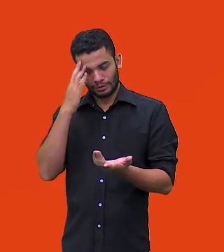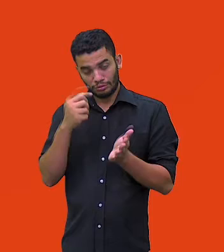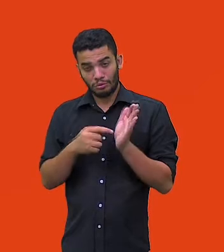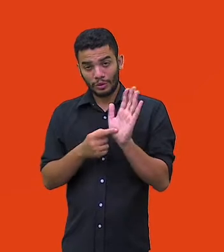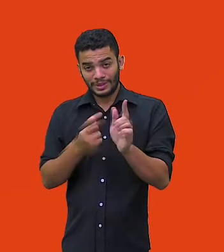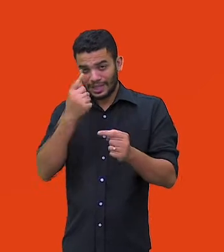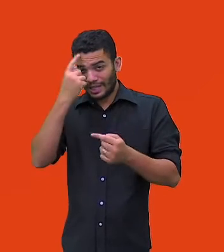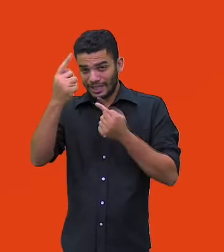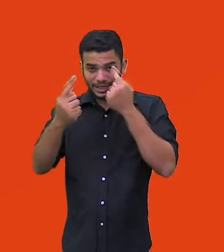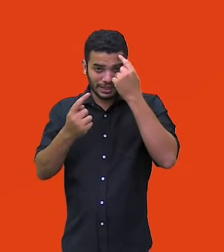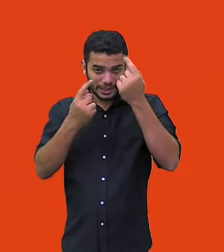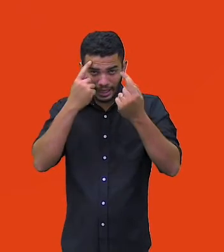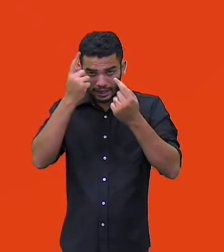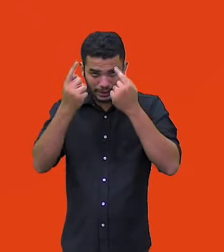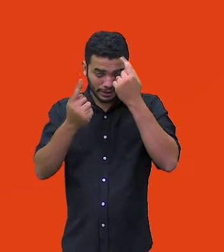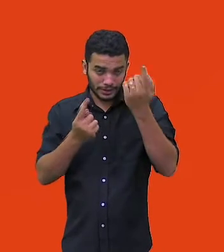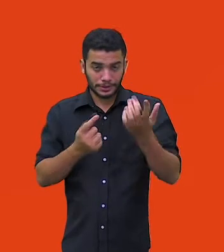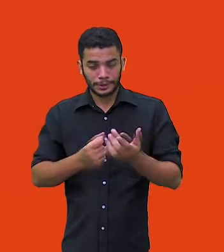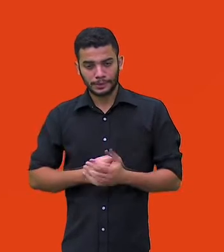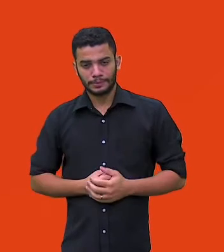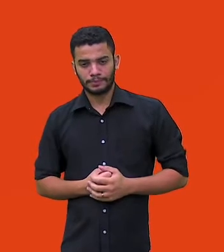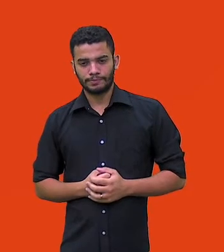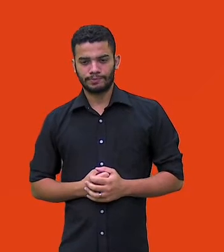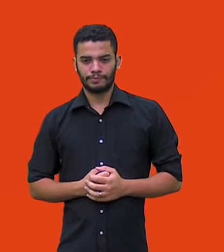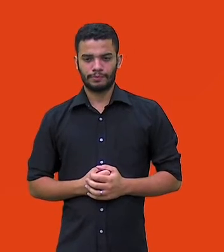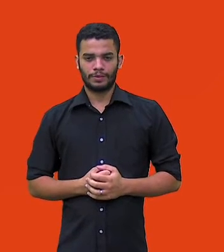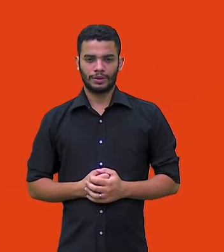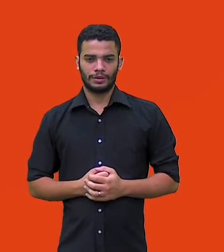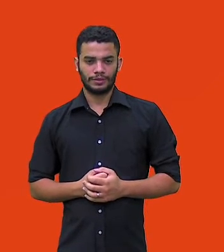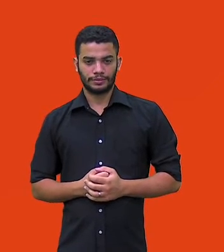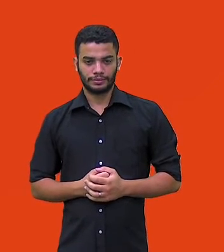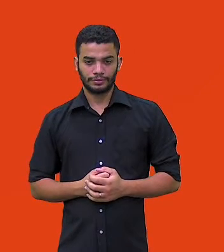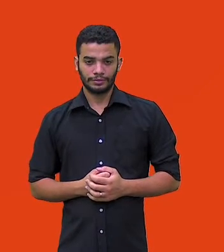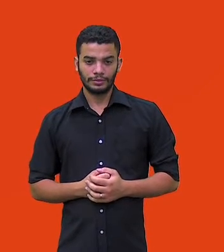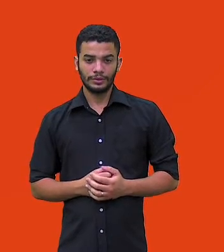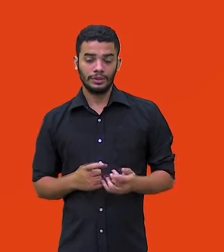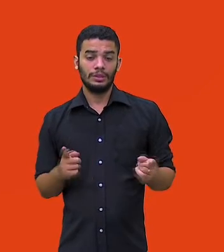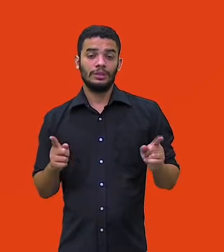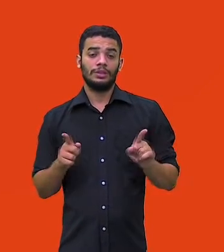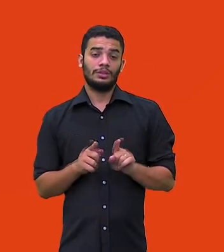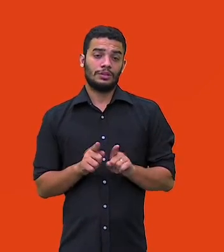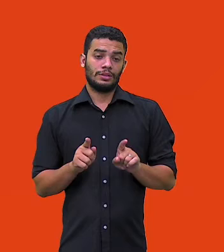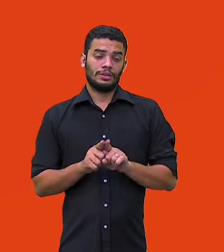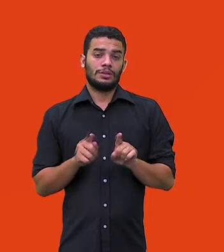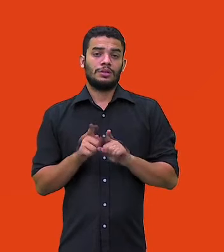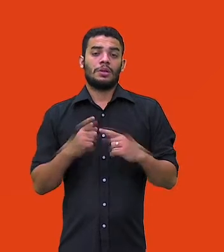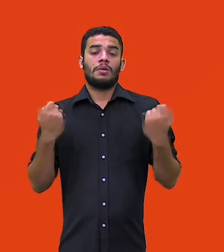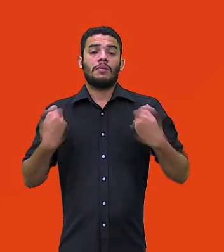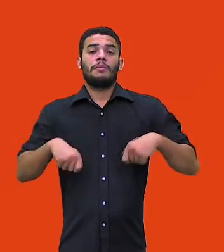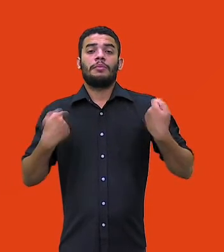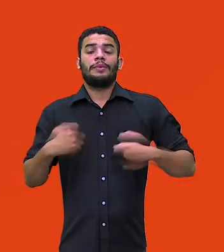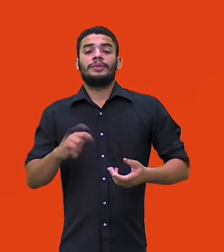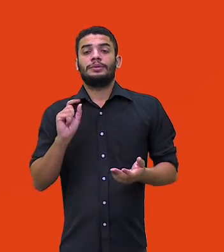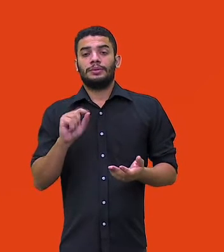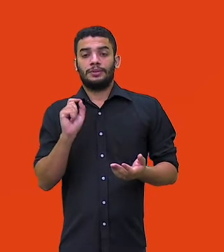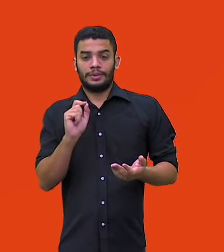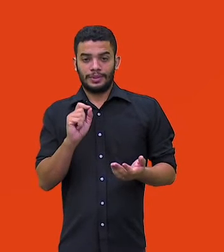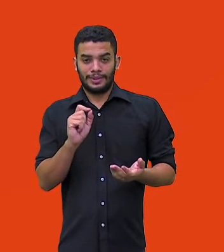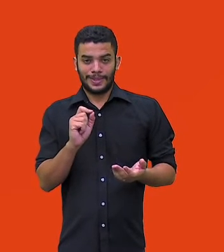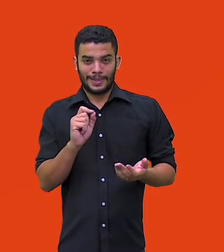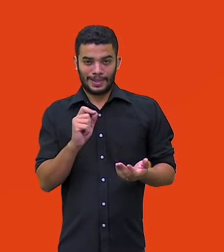de convencer, né, os seus interlocutores. E para isso precisa apresentar o quê? Para você convencer, você tem que ter